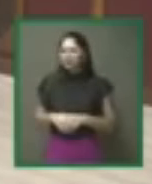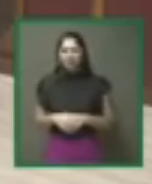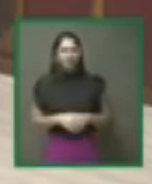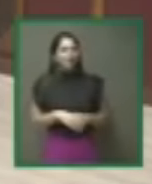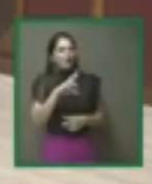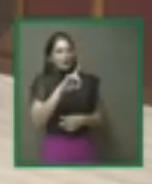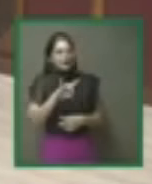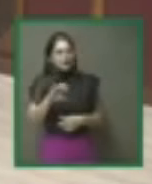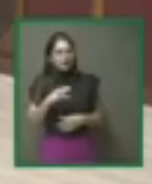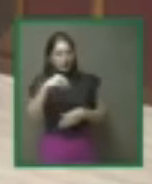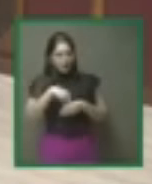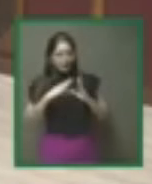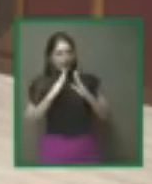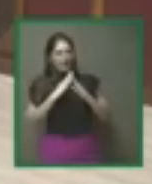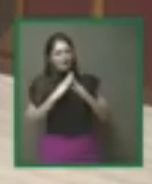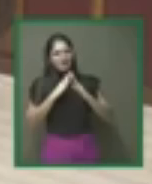Doutor, nesse dia eu estava em casa.